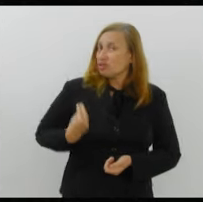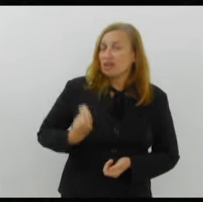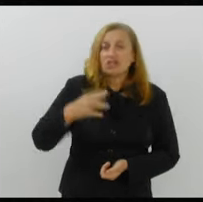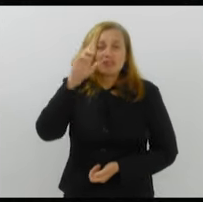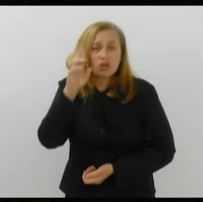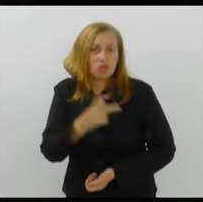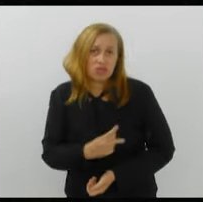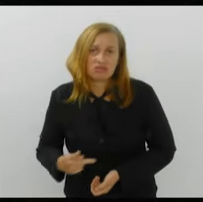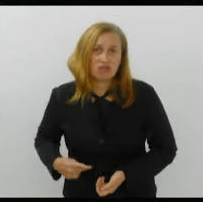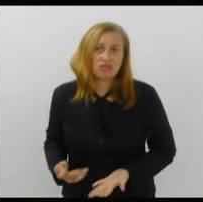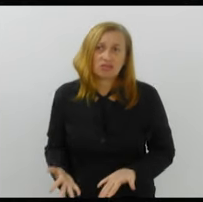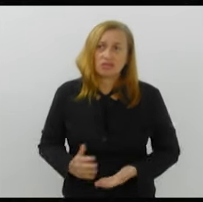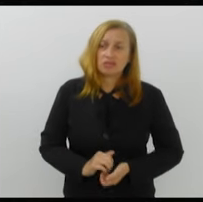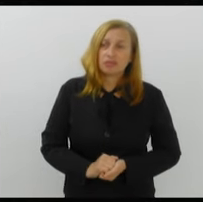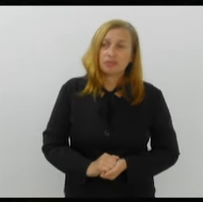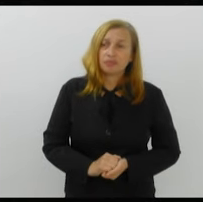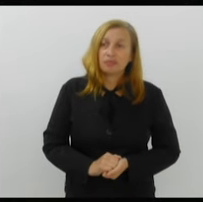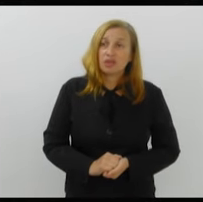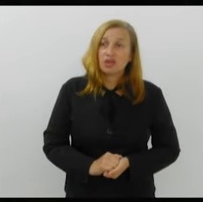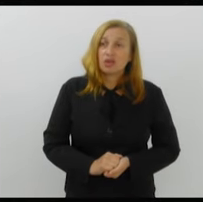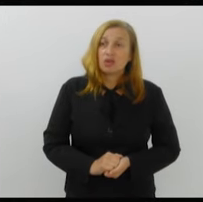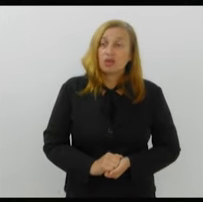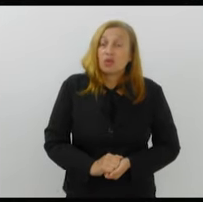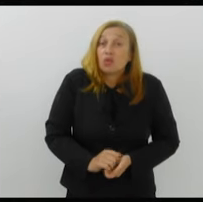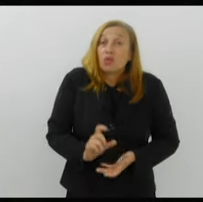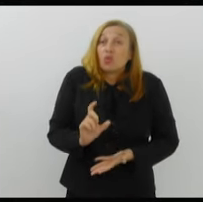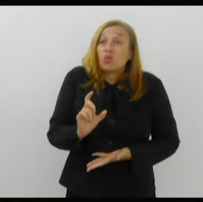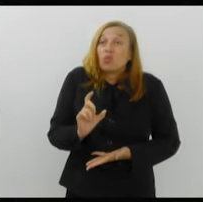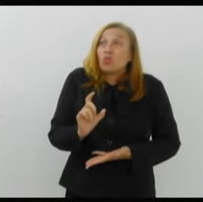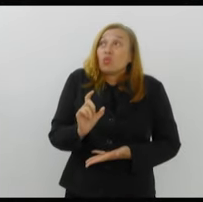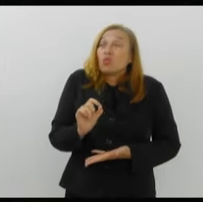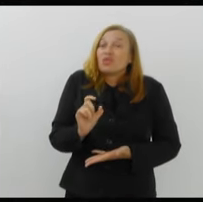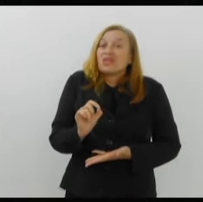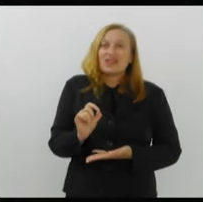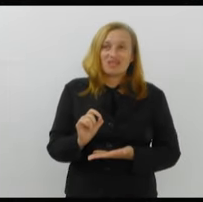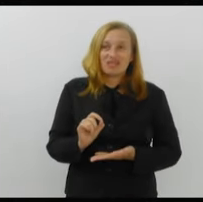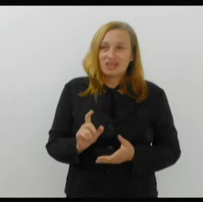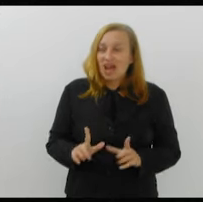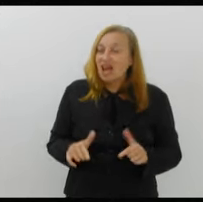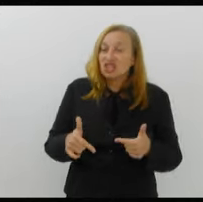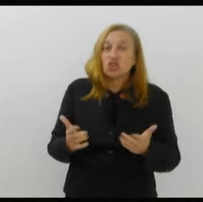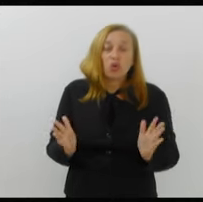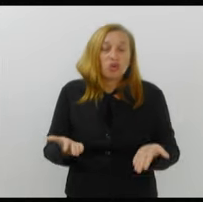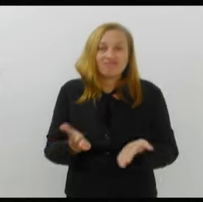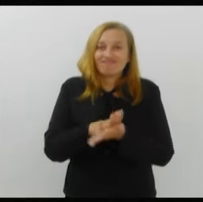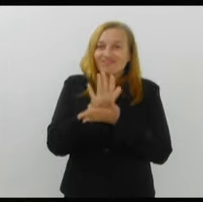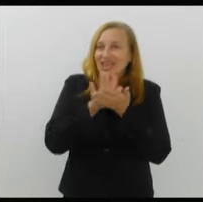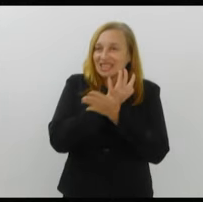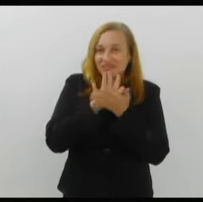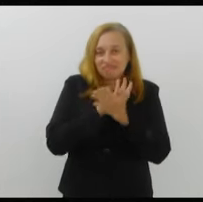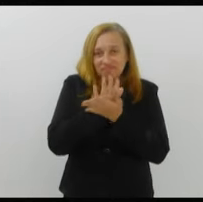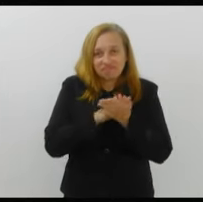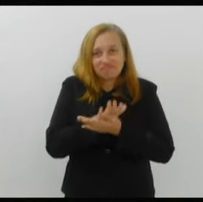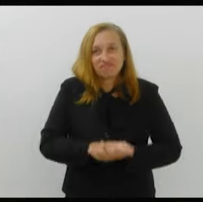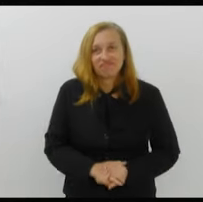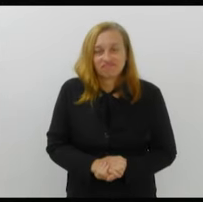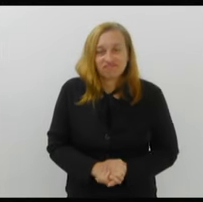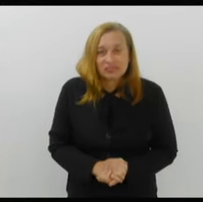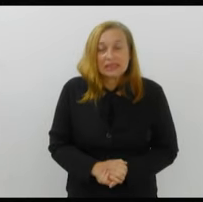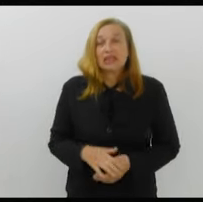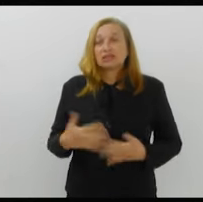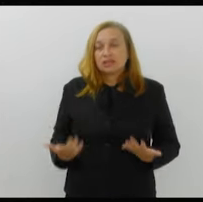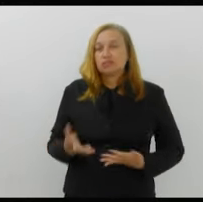presidente. E o que, que nós estamos hoje, o que está tendo de ações? Nada. E aí,